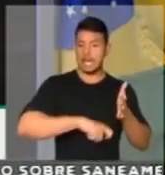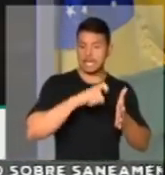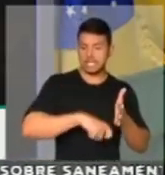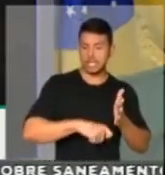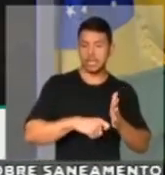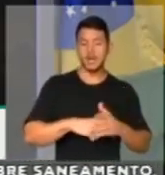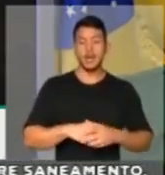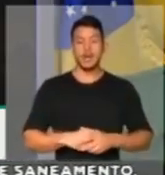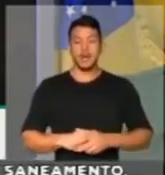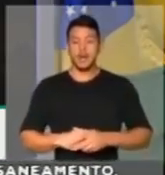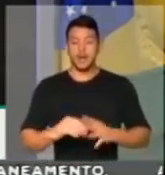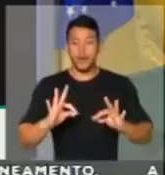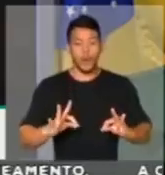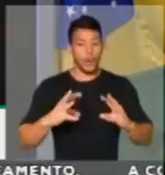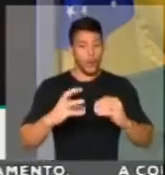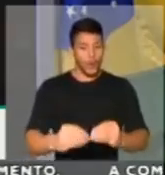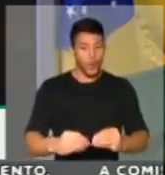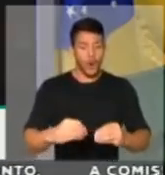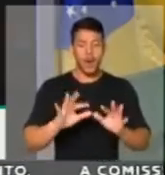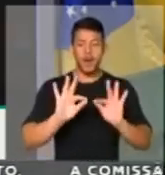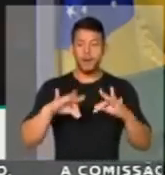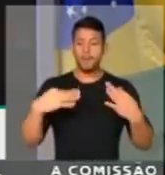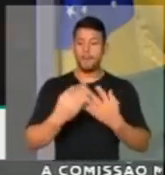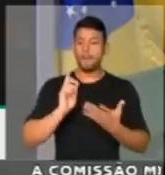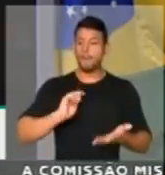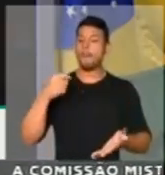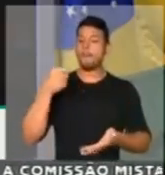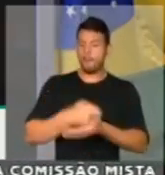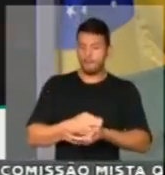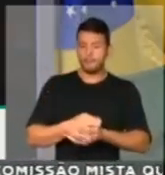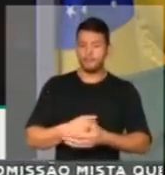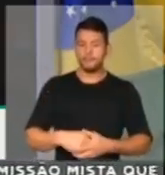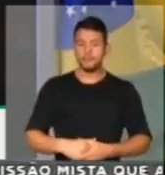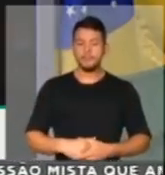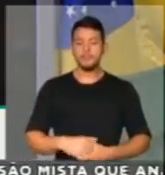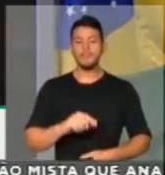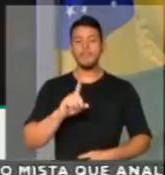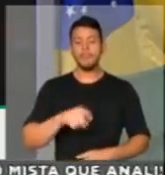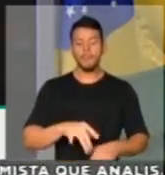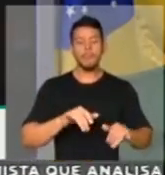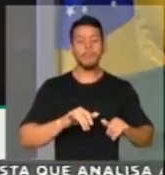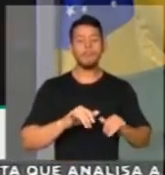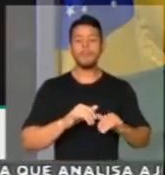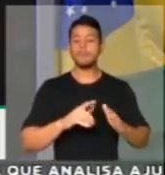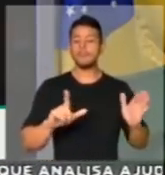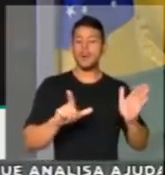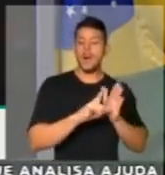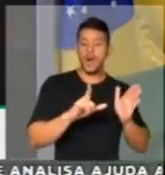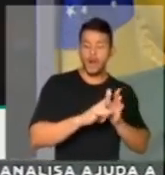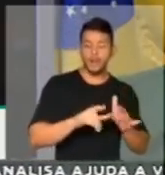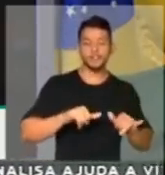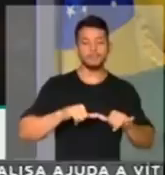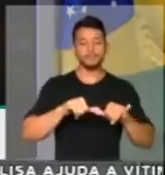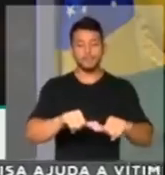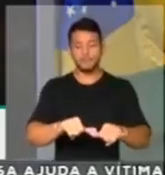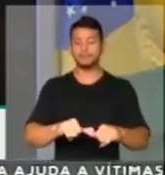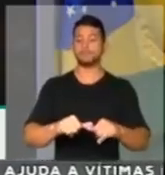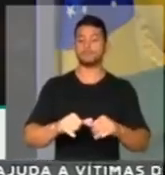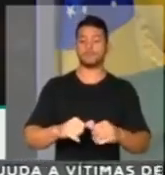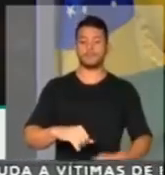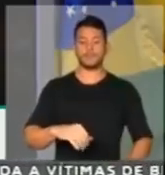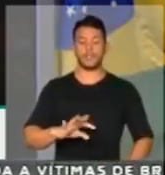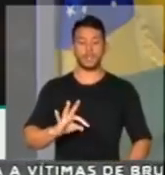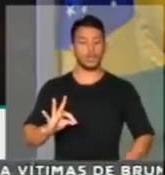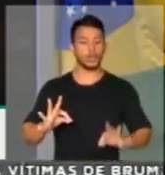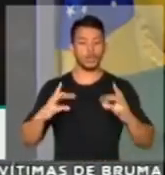impostos. Todas as famílias brasileiras pagam essa conta. Pequenos comércios, padarias, hospitais, todos hoje